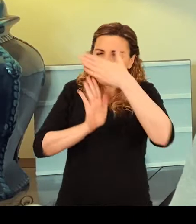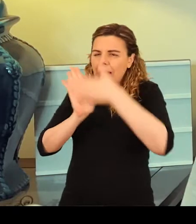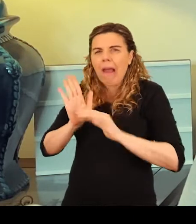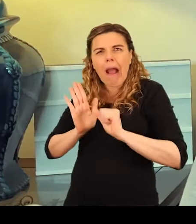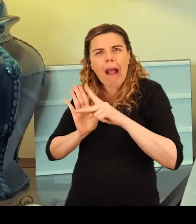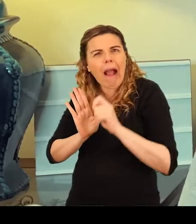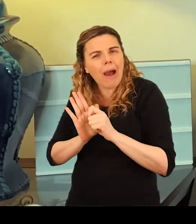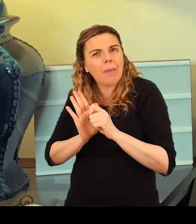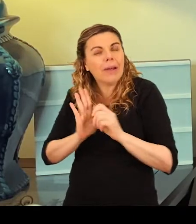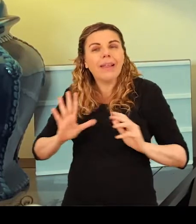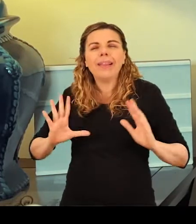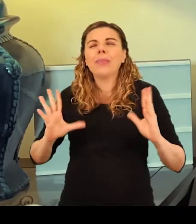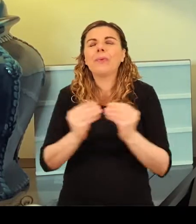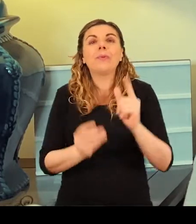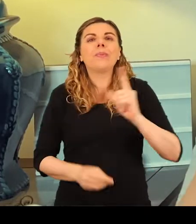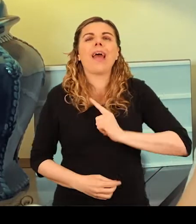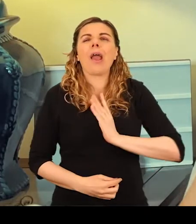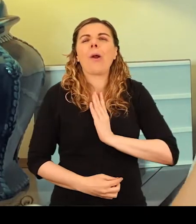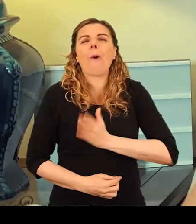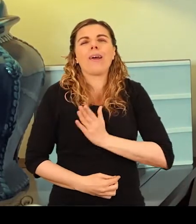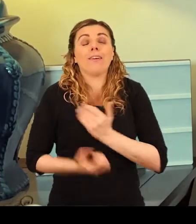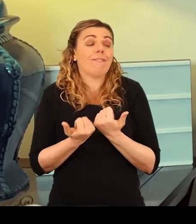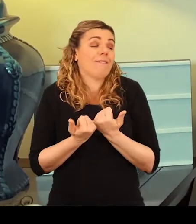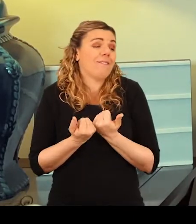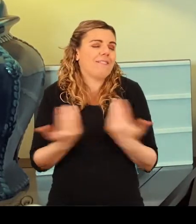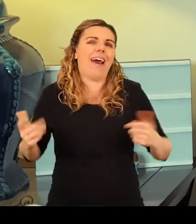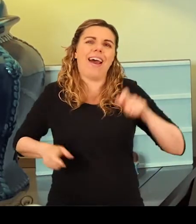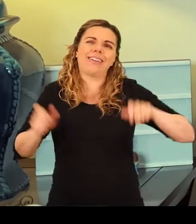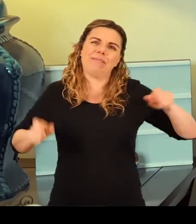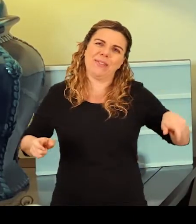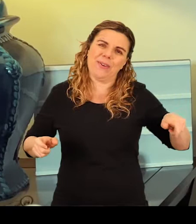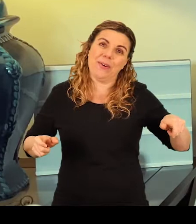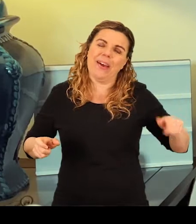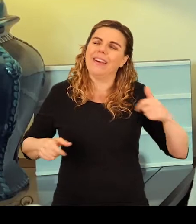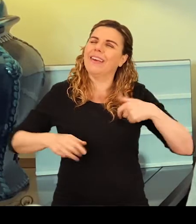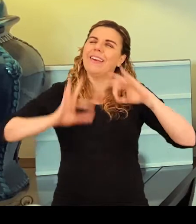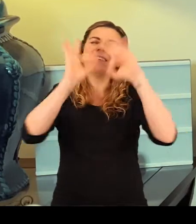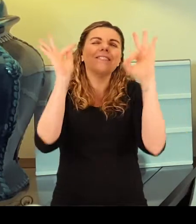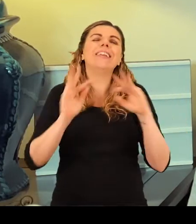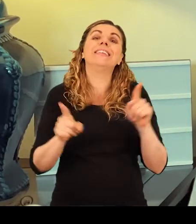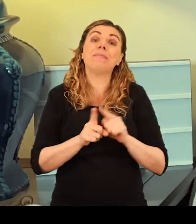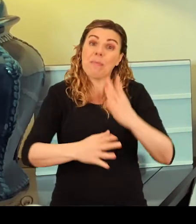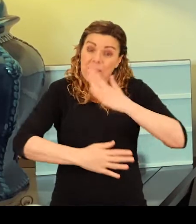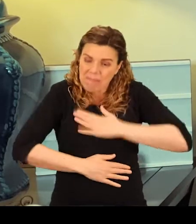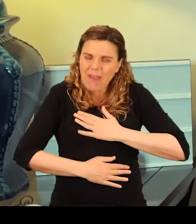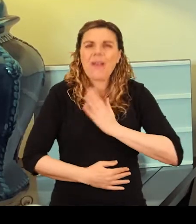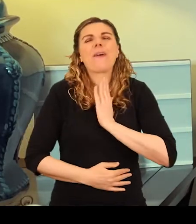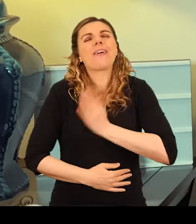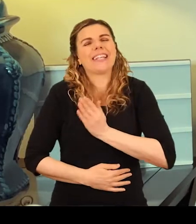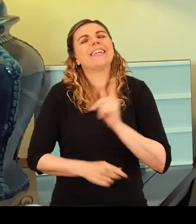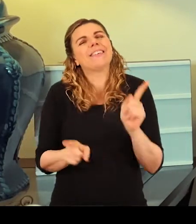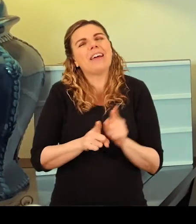no encarte, tem coração. E tem coração de muita gente envolvida. E eu sou muito feliz de dizer que tem o